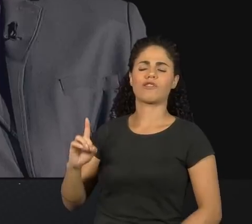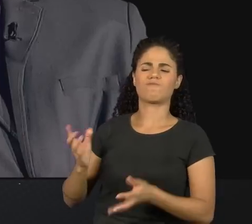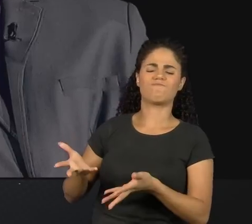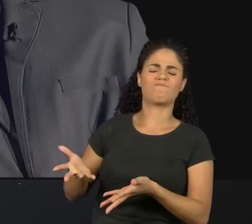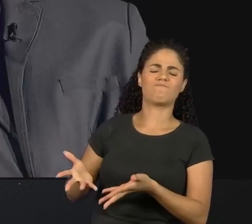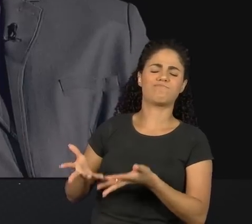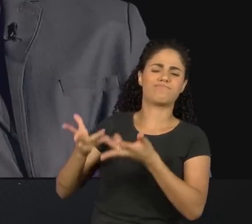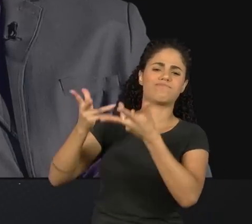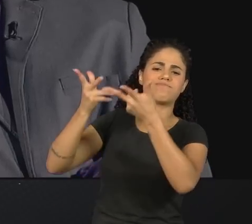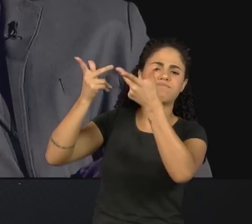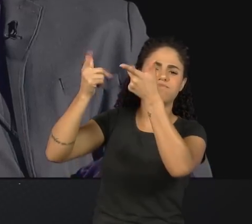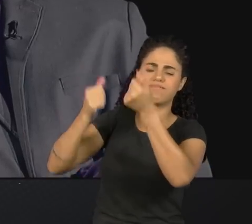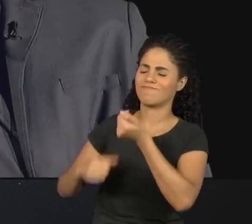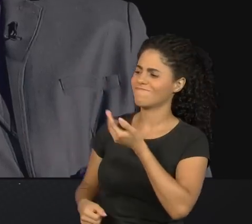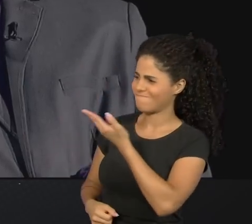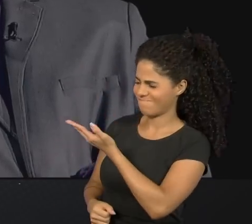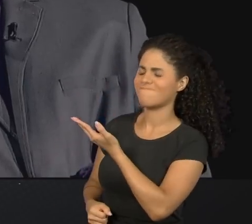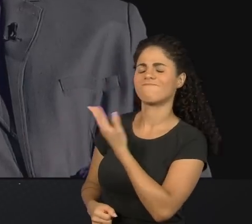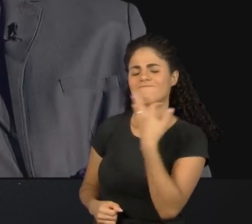Jorge Farjala.